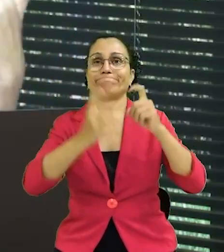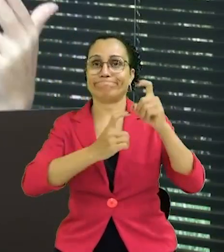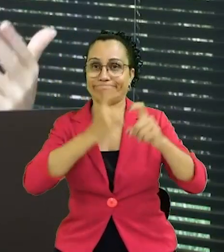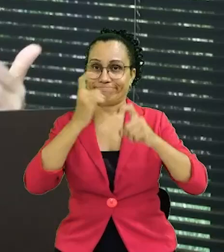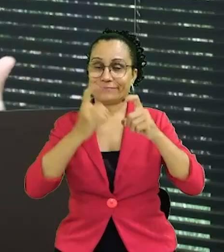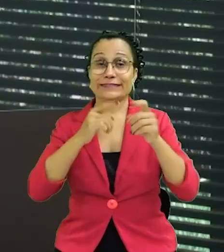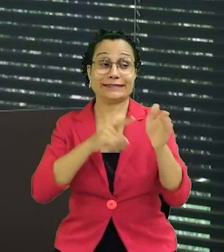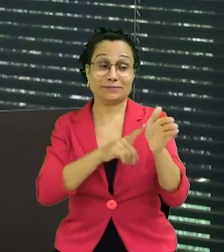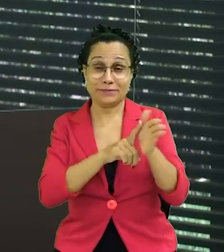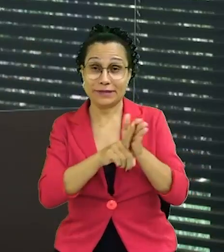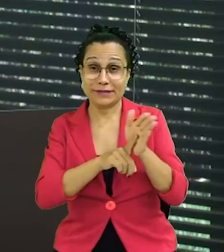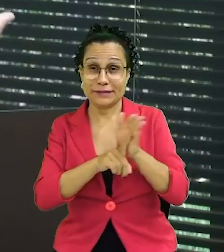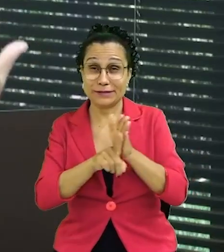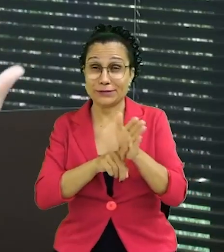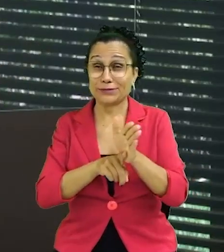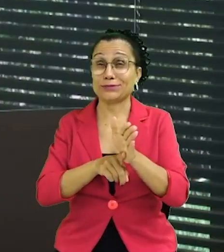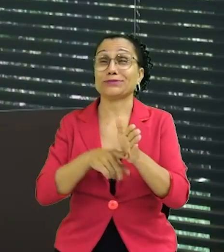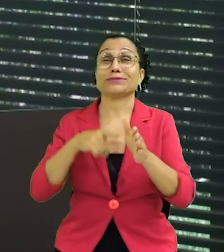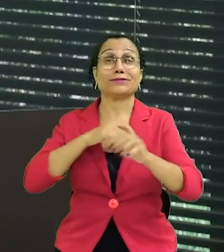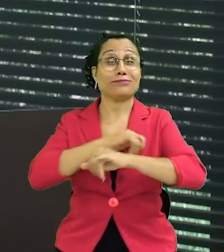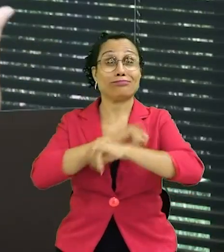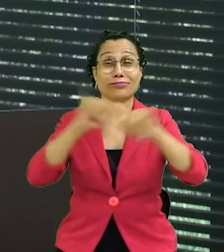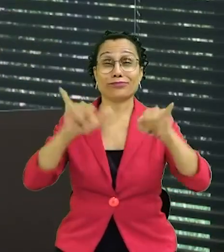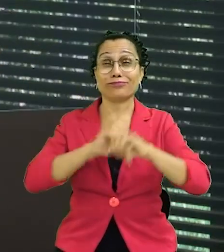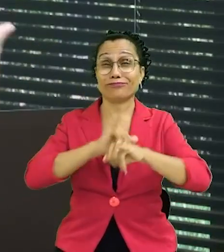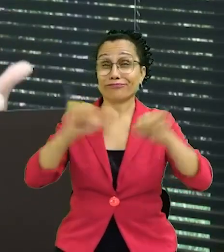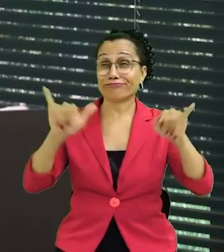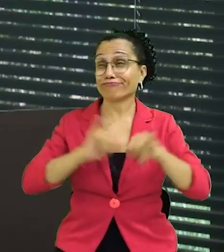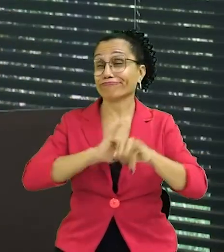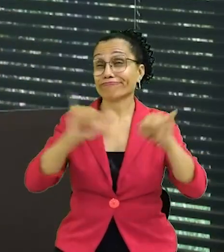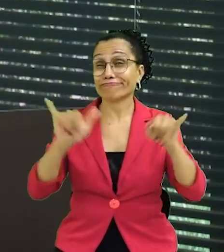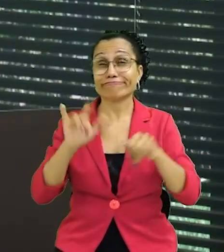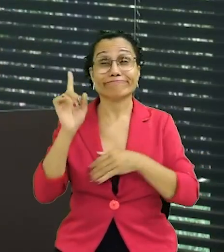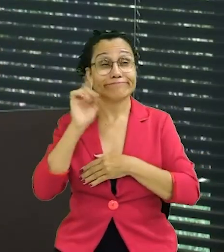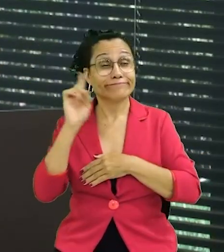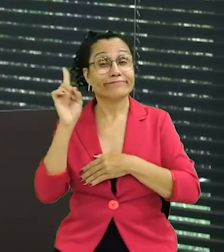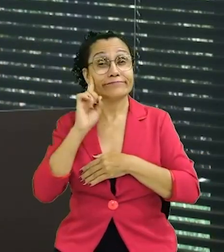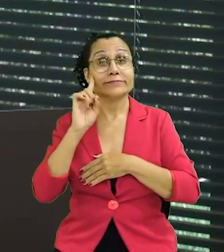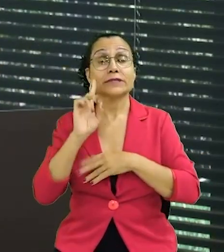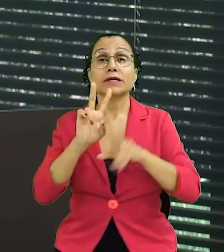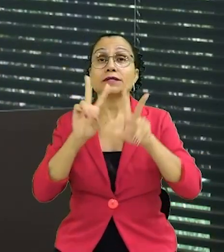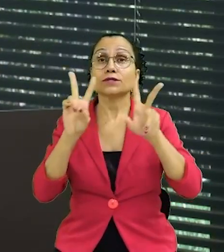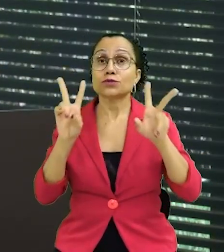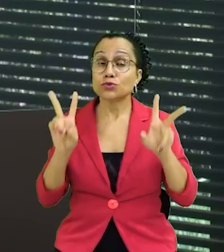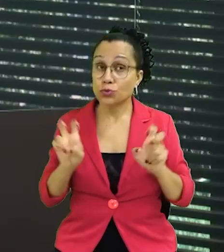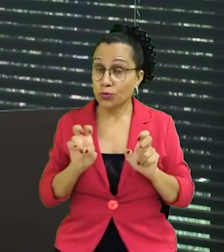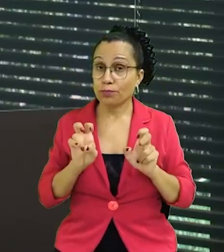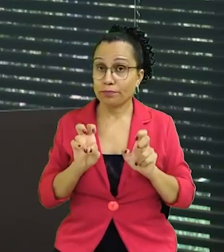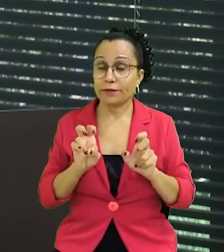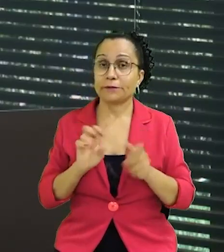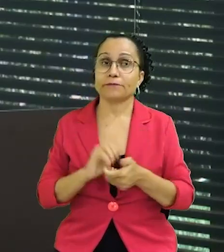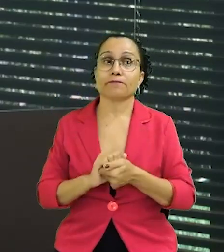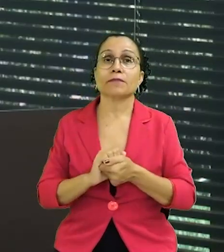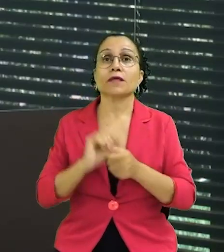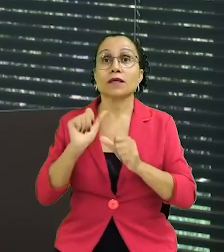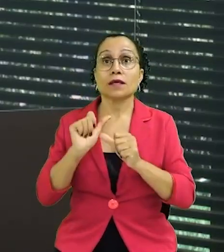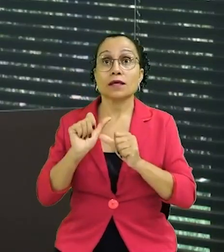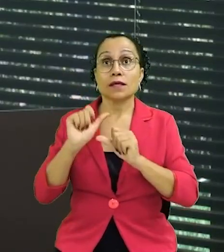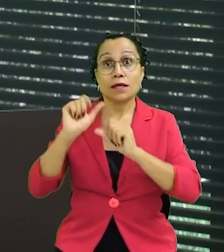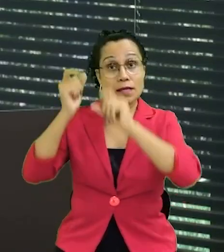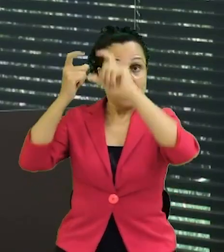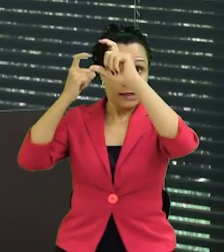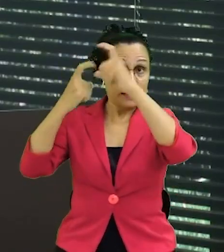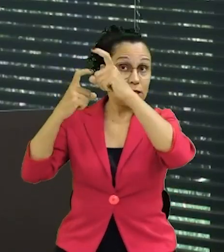aí pesquisas, né, estudos sendo divulgados no noticiário diário sobre a tendência, né, de transtornos